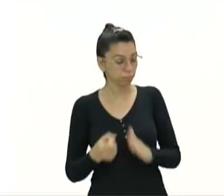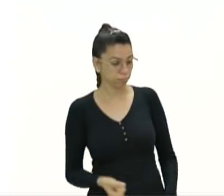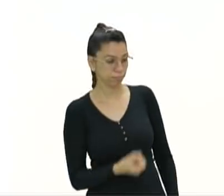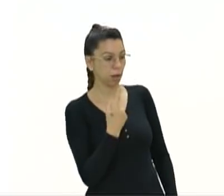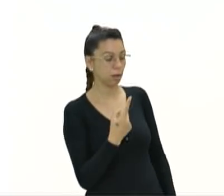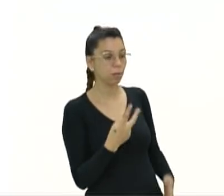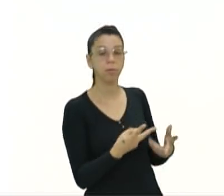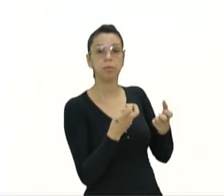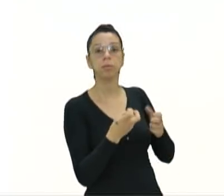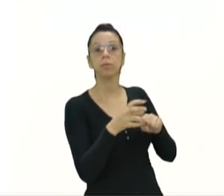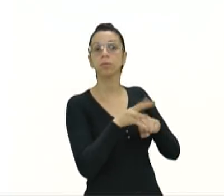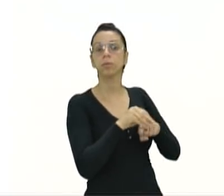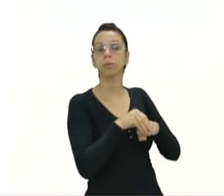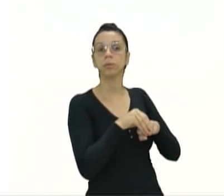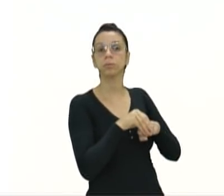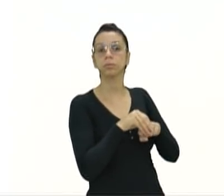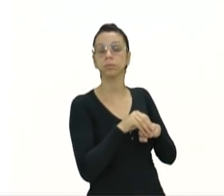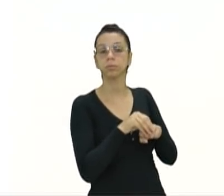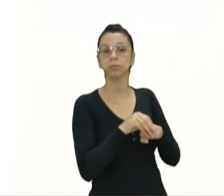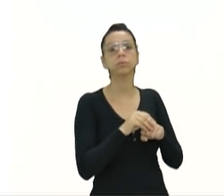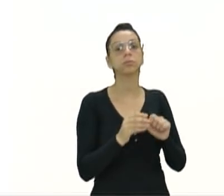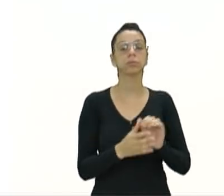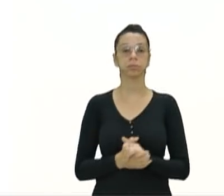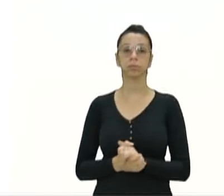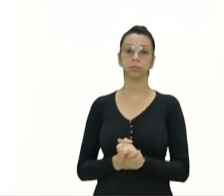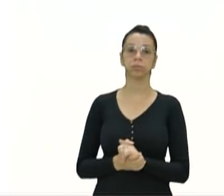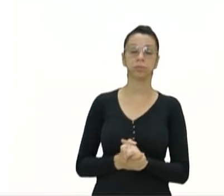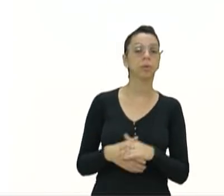né? Ou até mesmo você tem